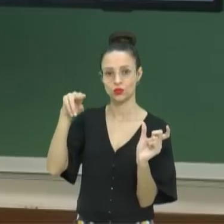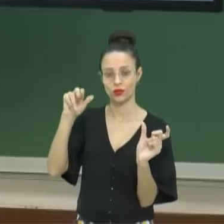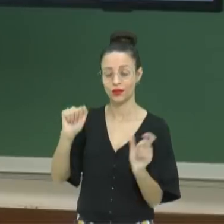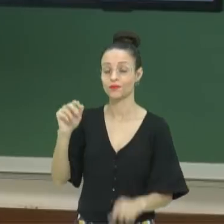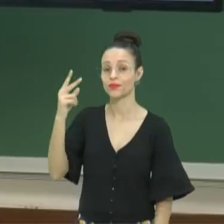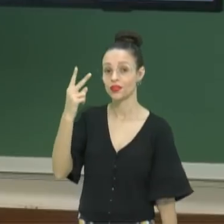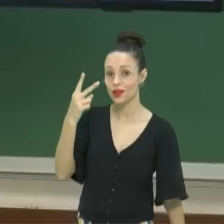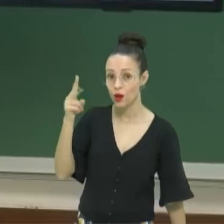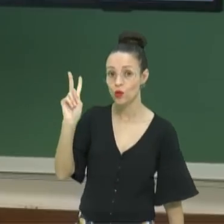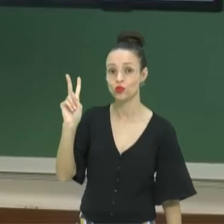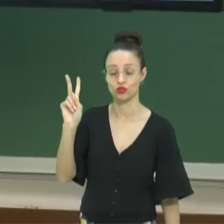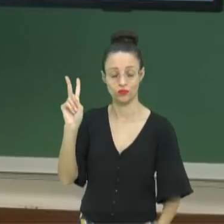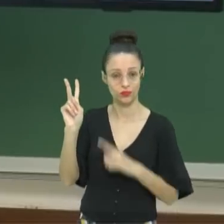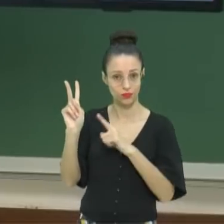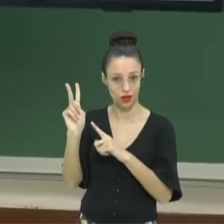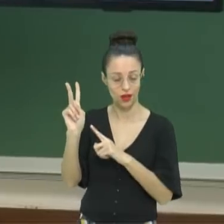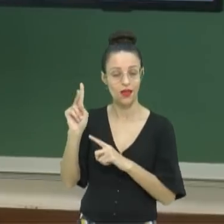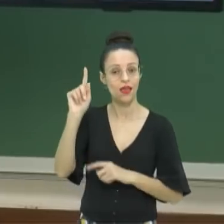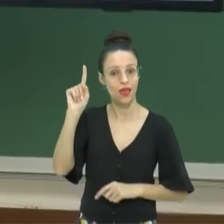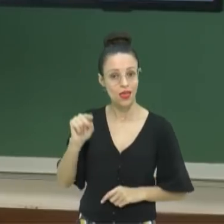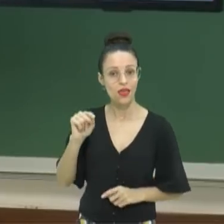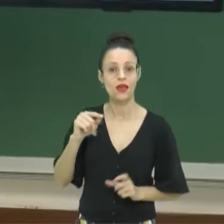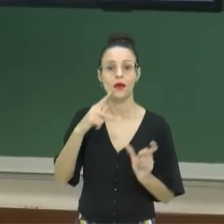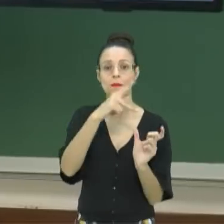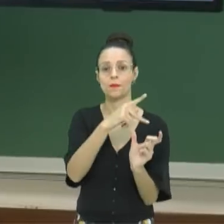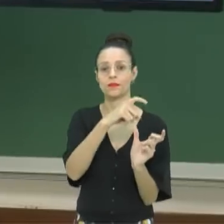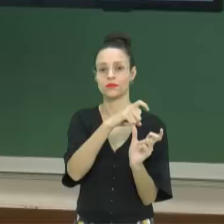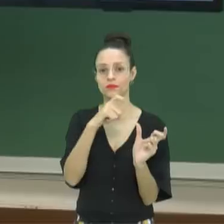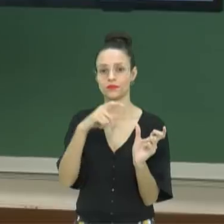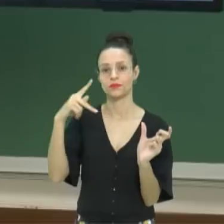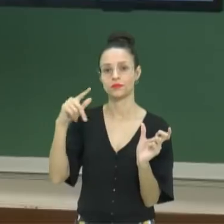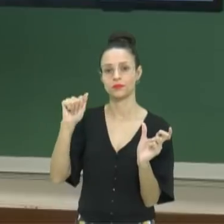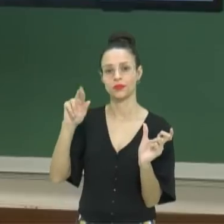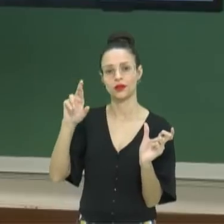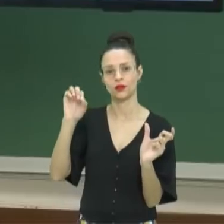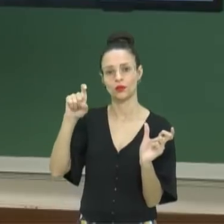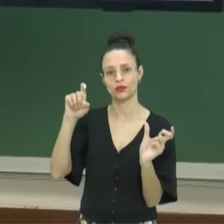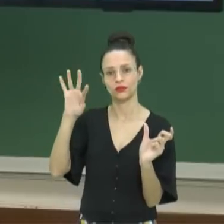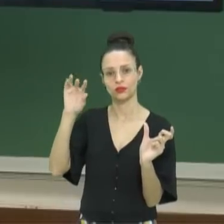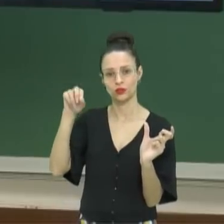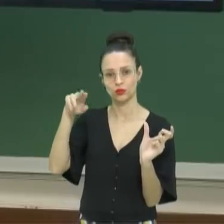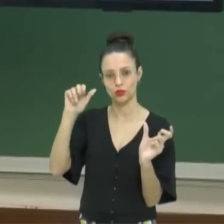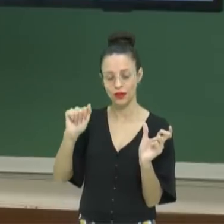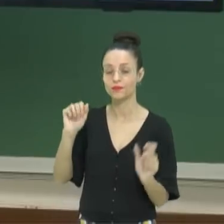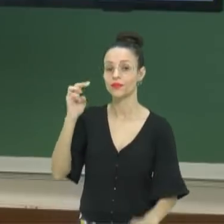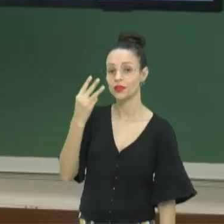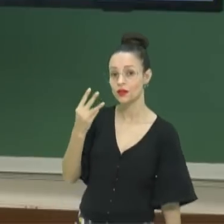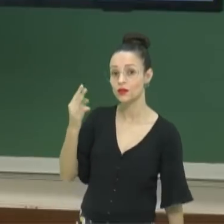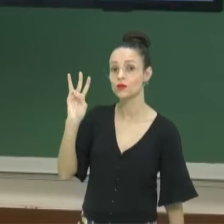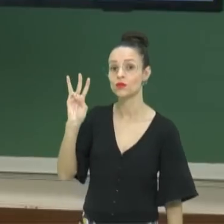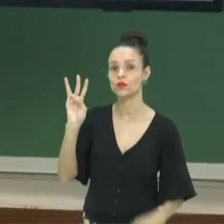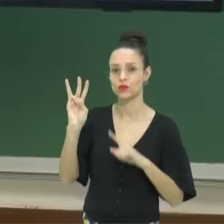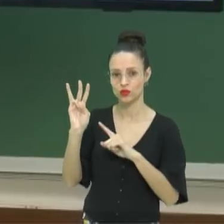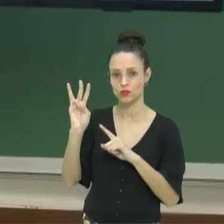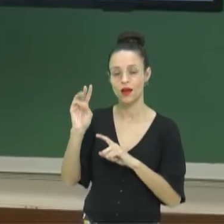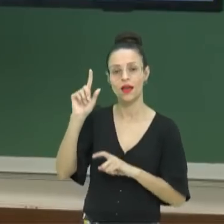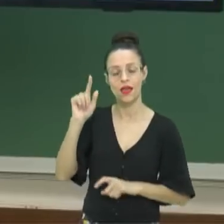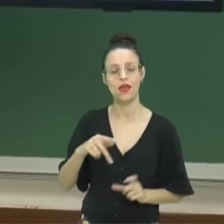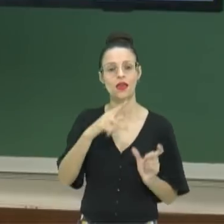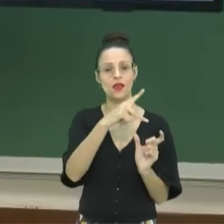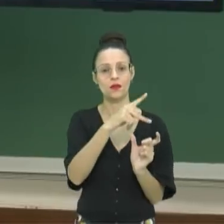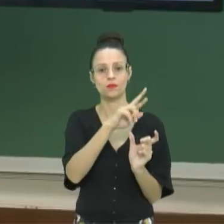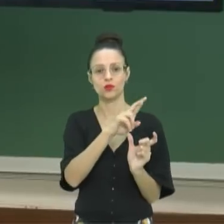na penúltima, ela será uma paroxítona. E quando ela estiver na antepenúltima, ela vai ser